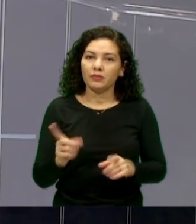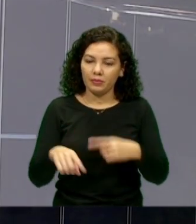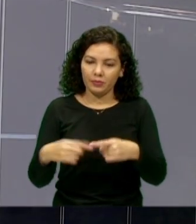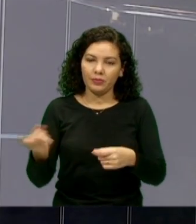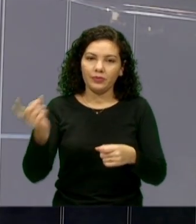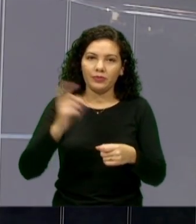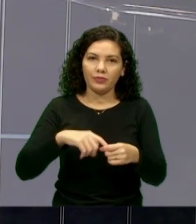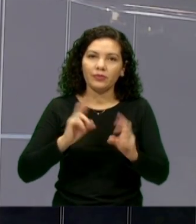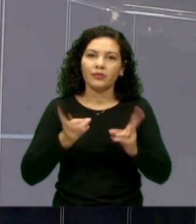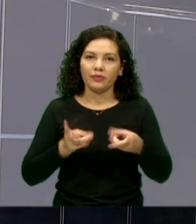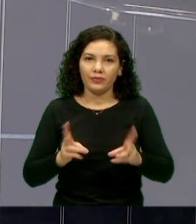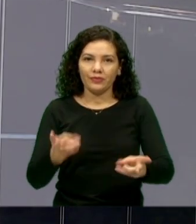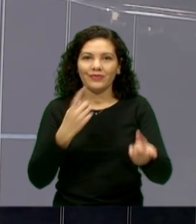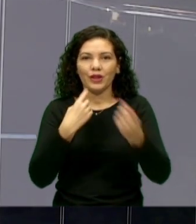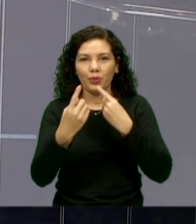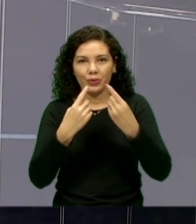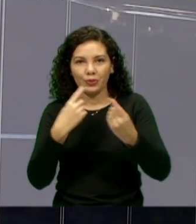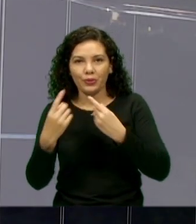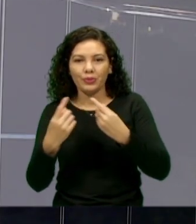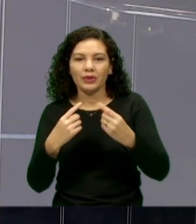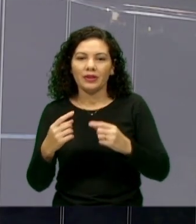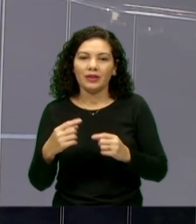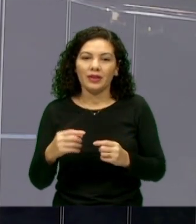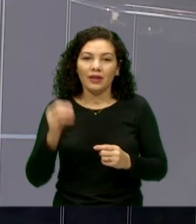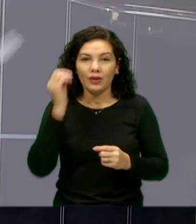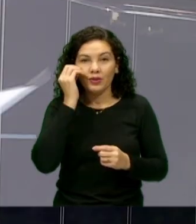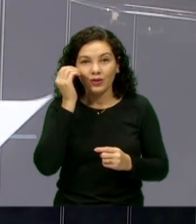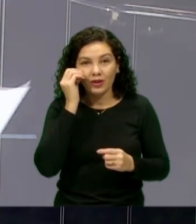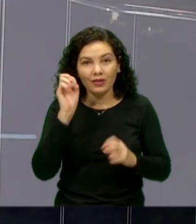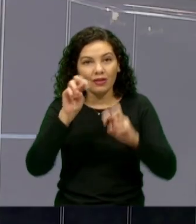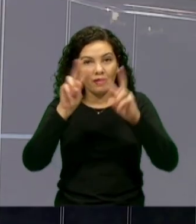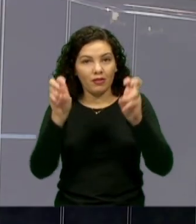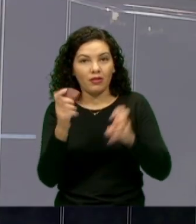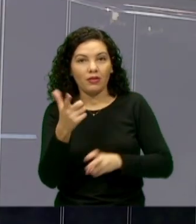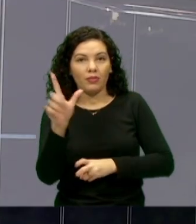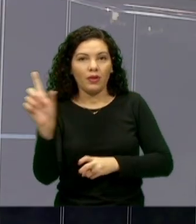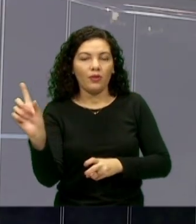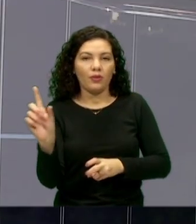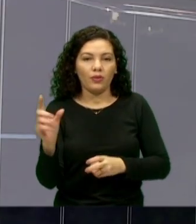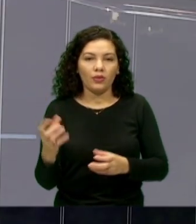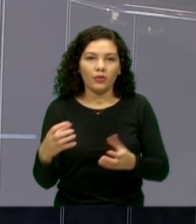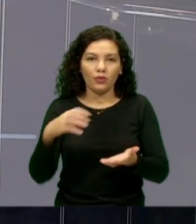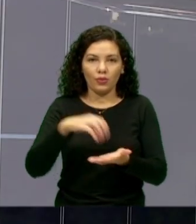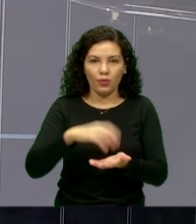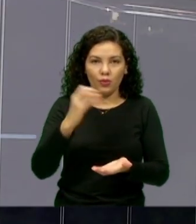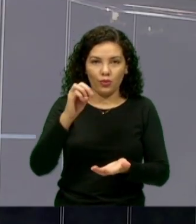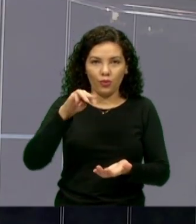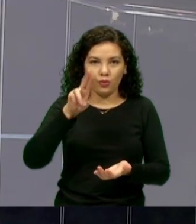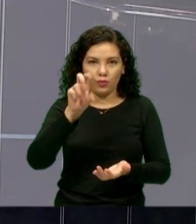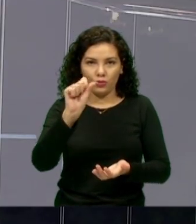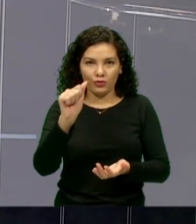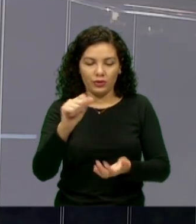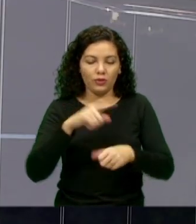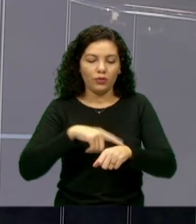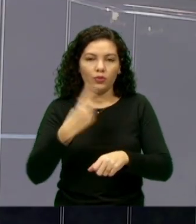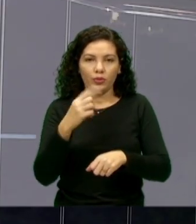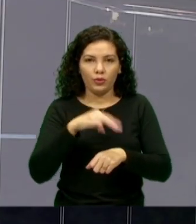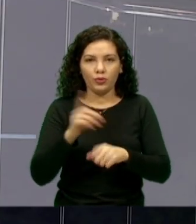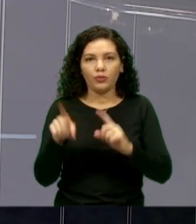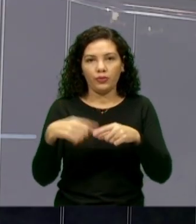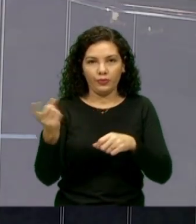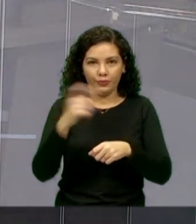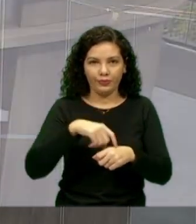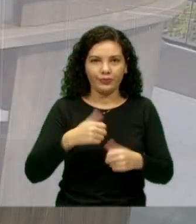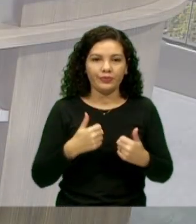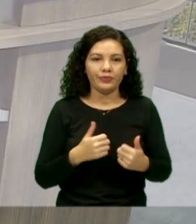gente segue aqui conversando sobre tentar entrar em alguns outros temas com o Comusa. É só um minutinho, a gente já volta.